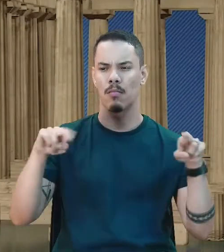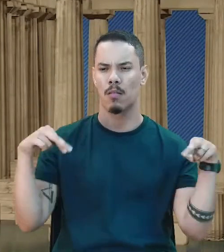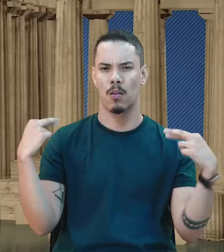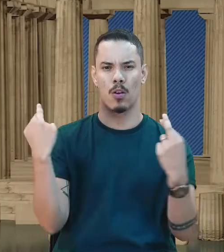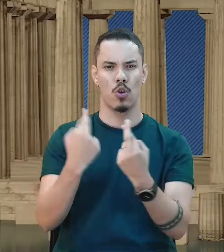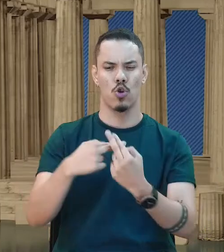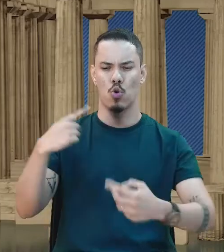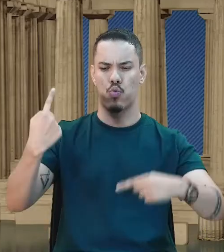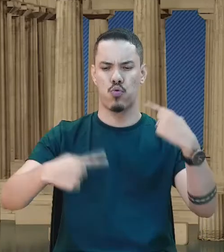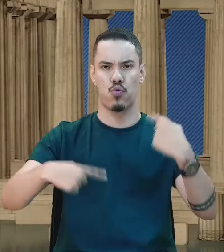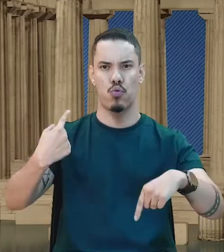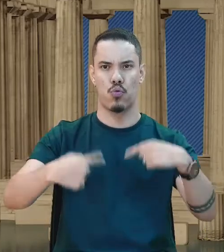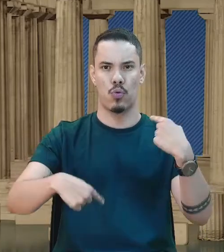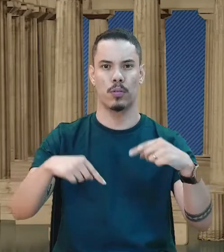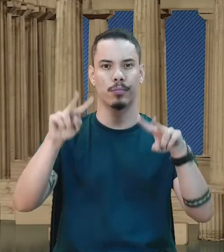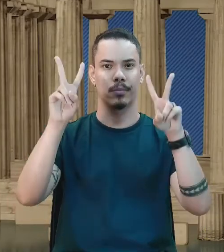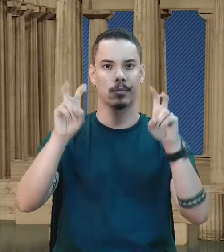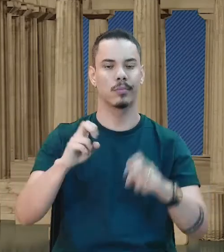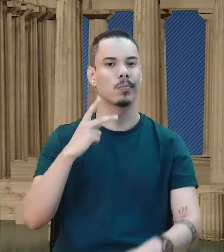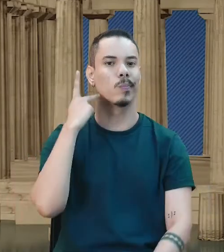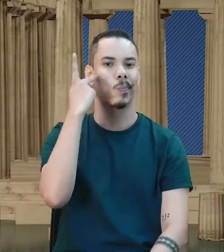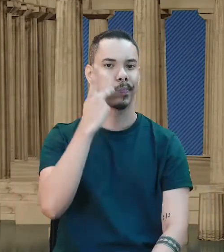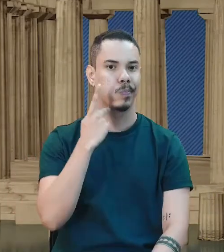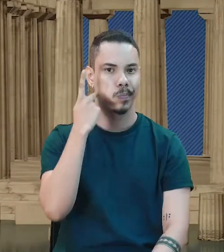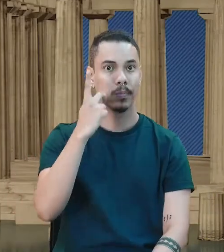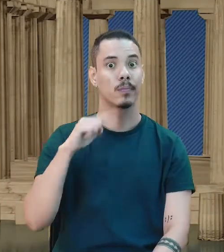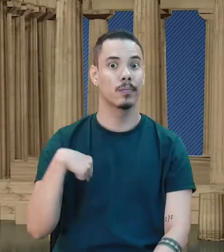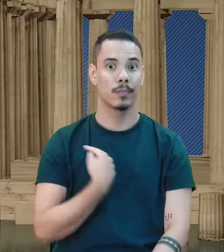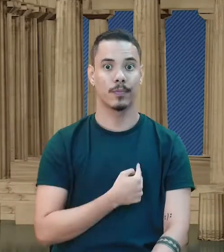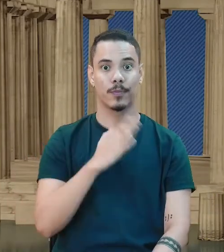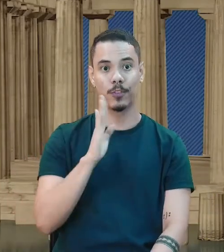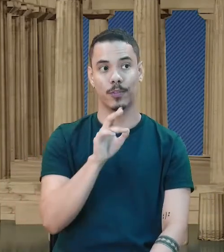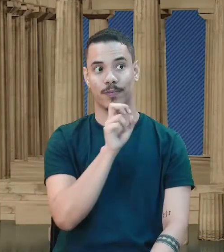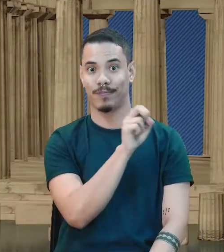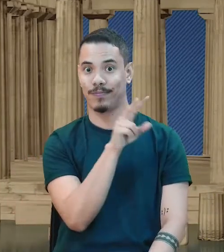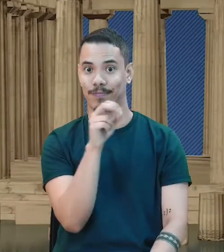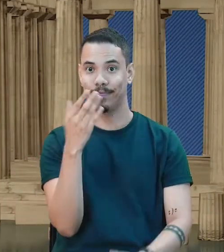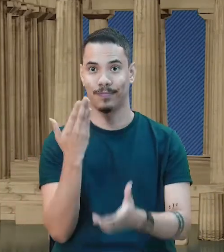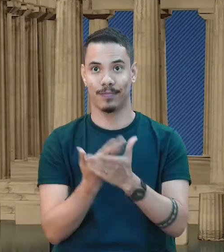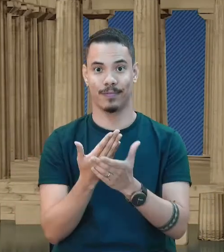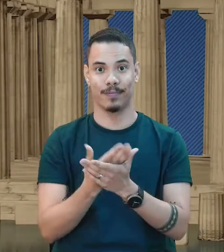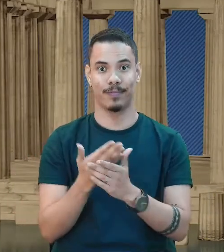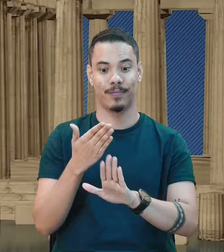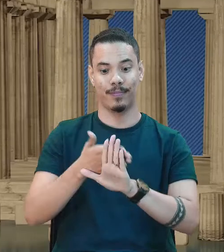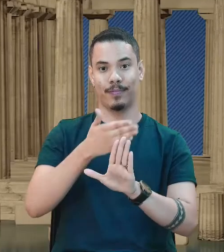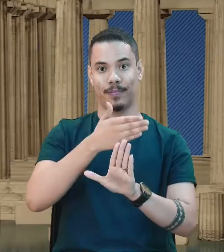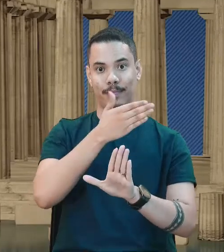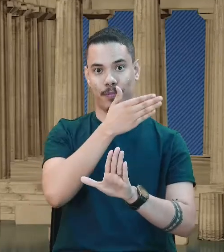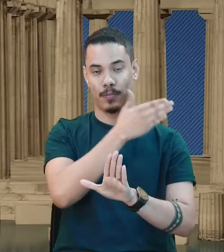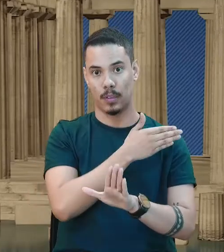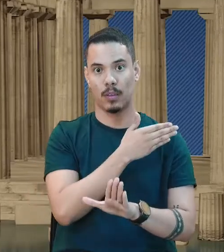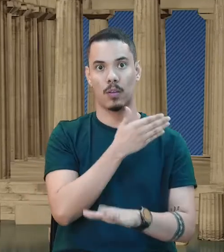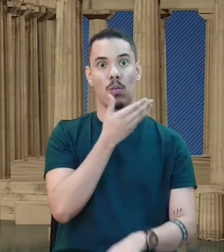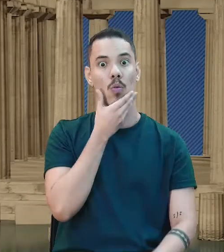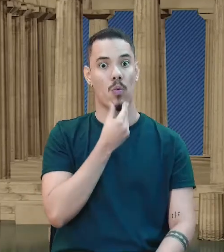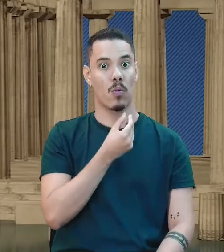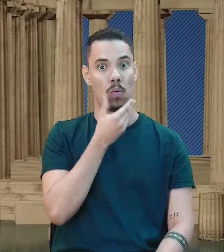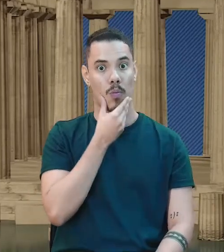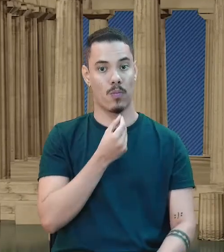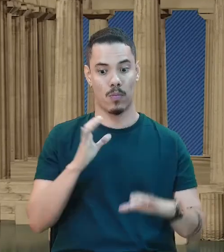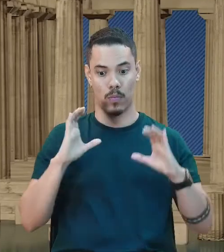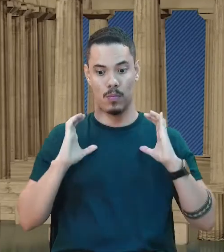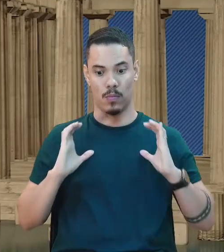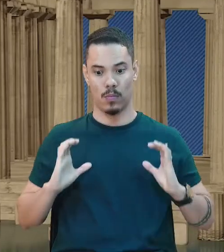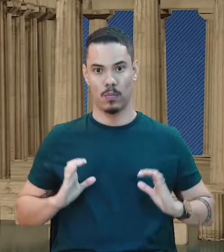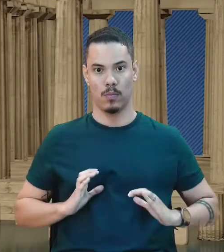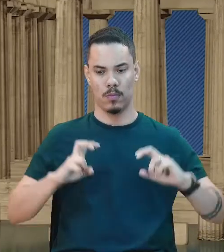assuntos políticos, que a gente já observou em aulas passadas, quando os homens, os cidadãos se